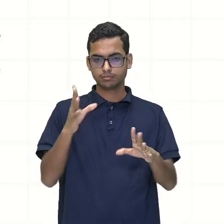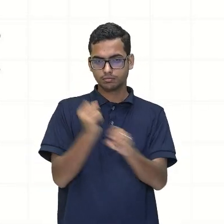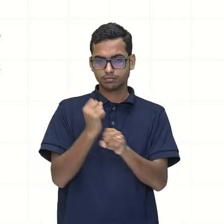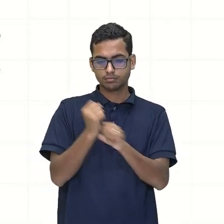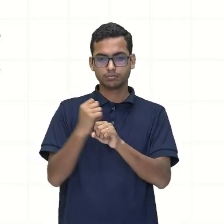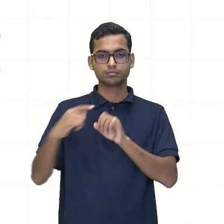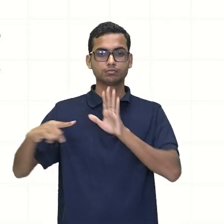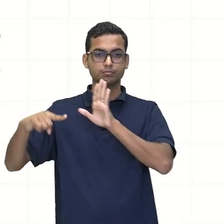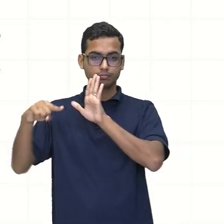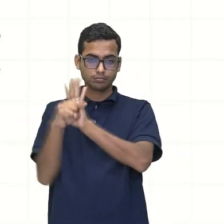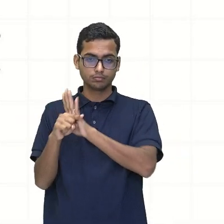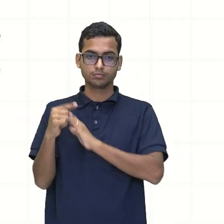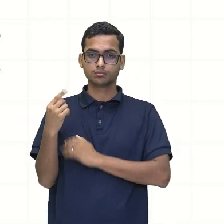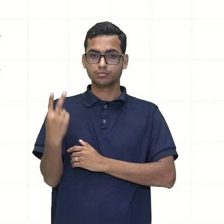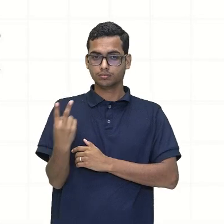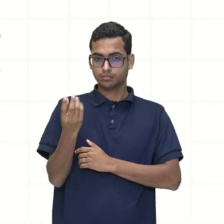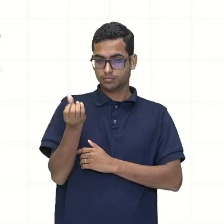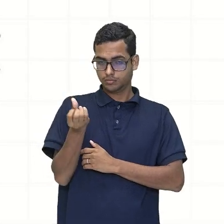menos